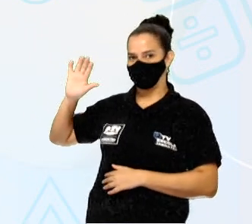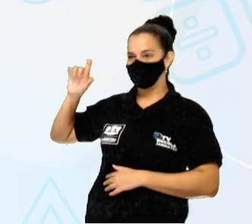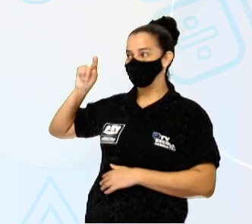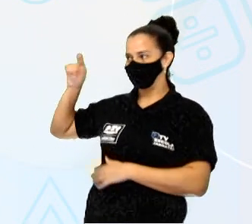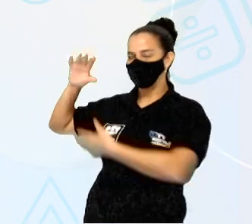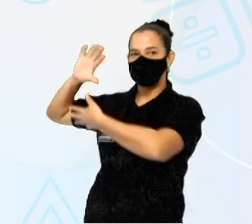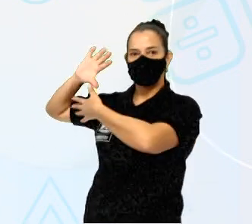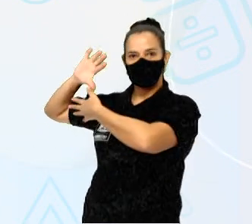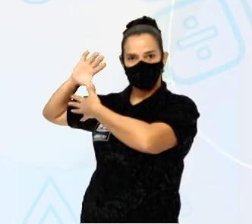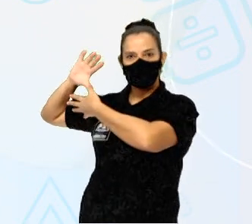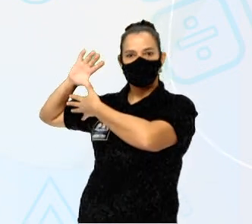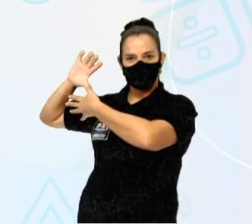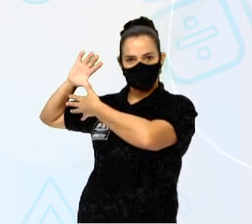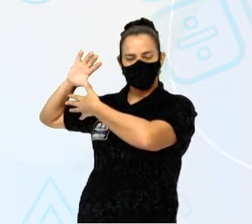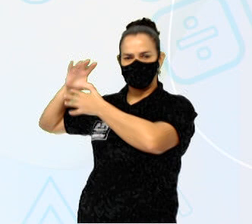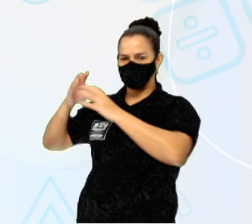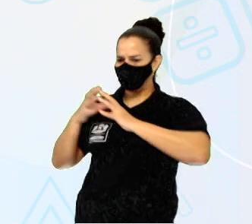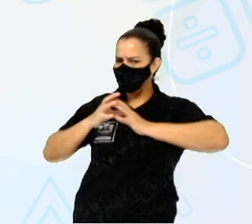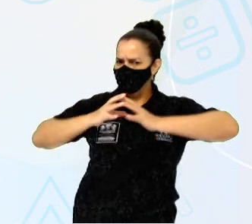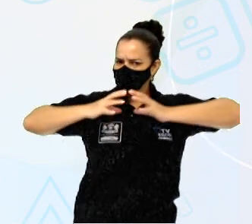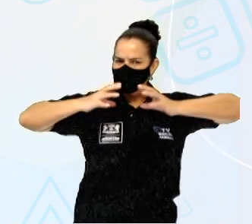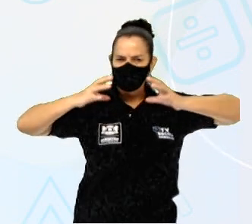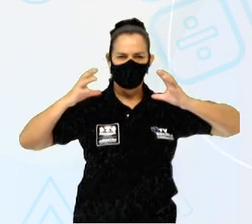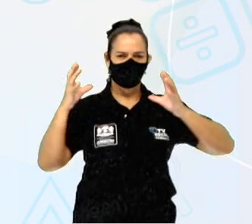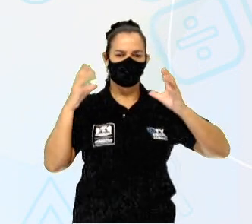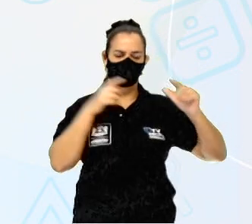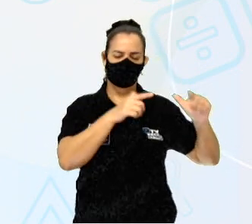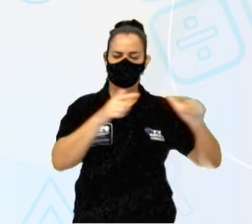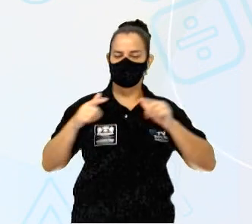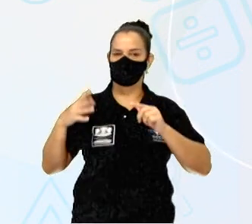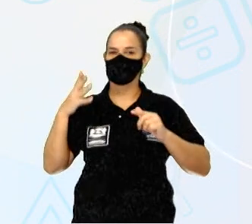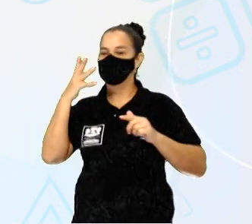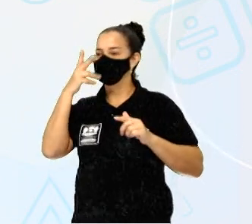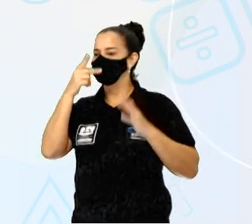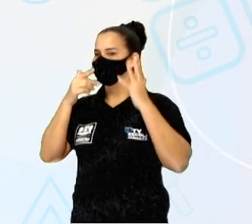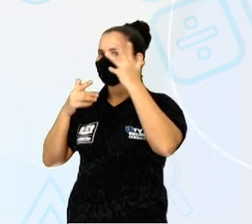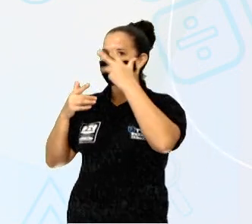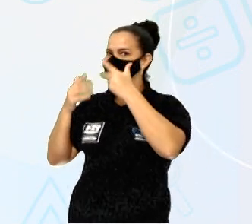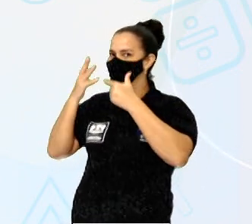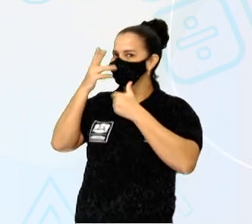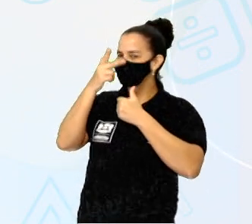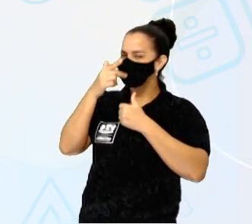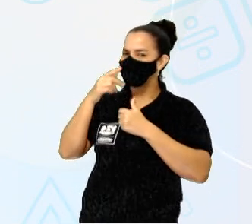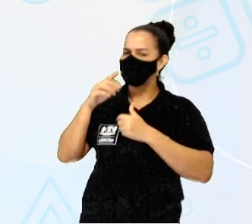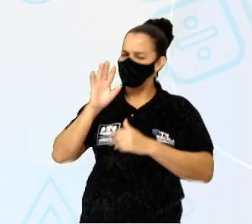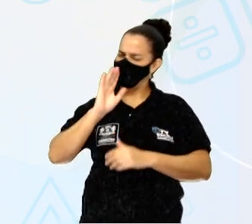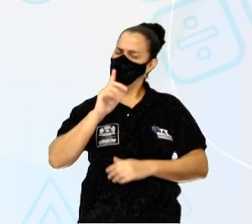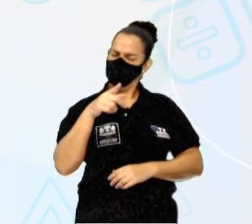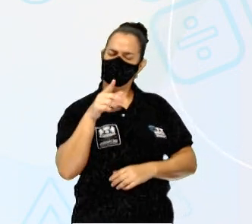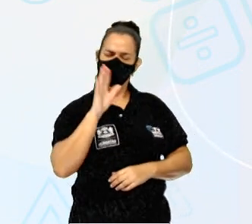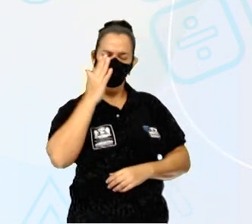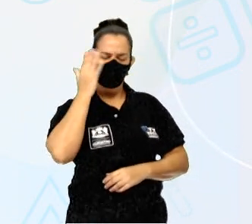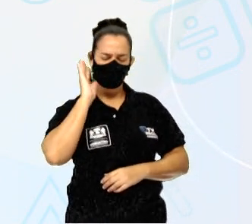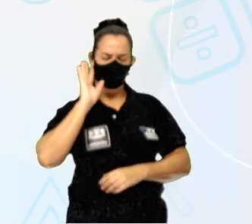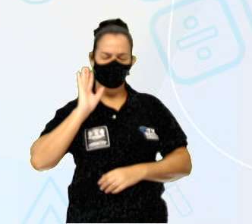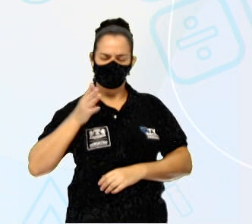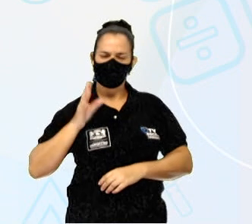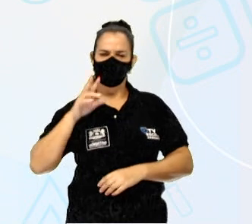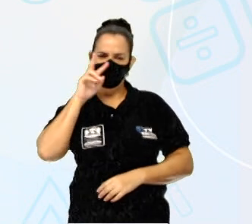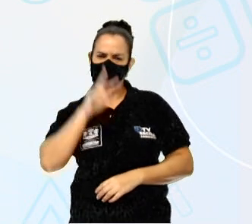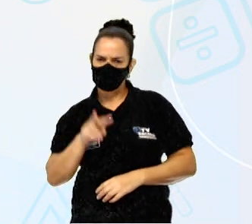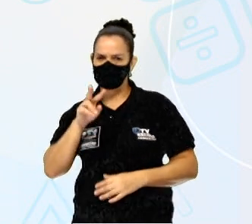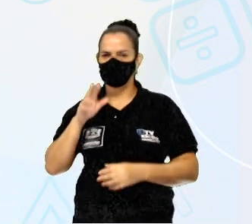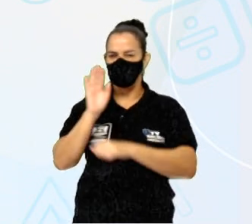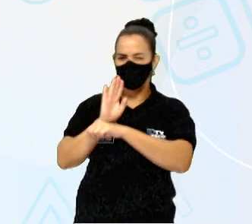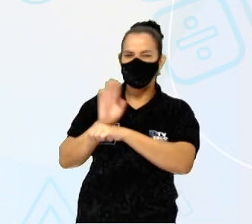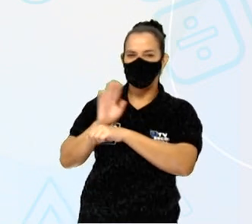africano. É um continente enorme. Tem lugares belíssimos. Acredito que vocês já devem ter assistido a alguns filmes